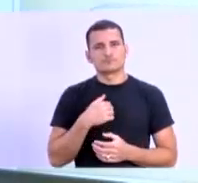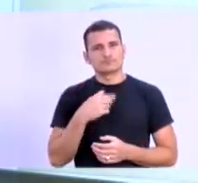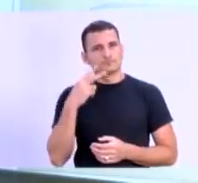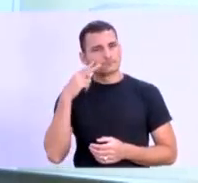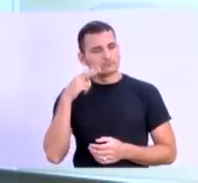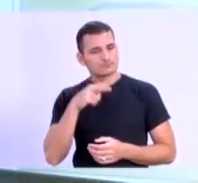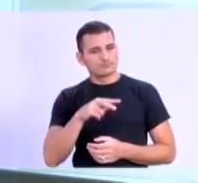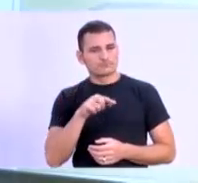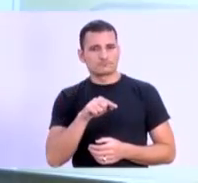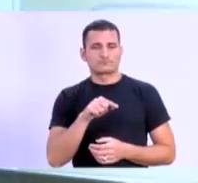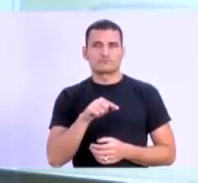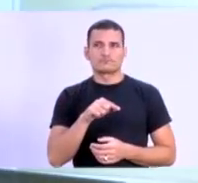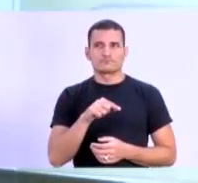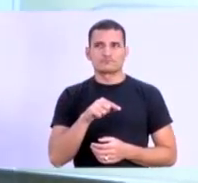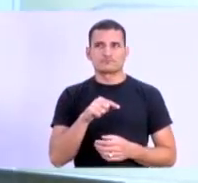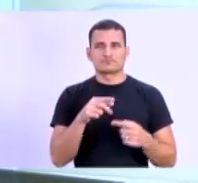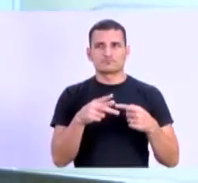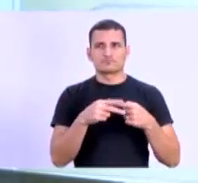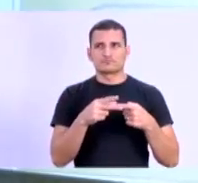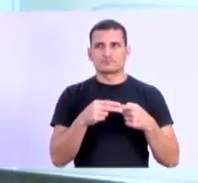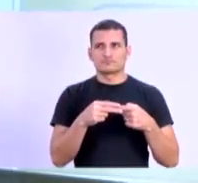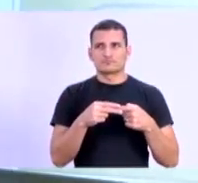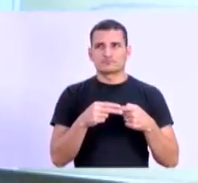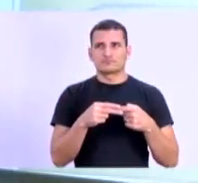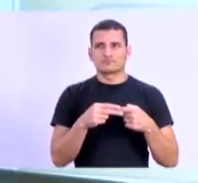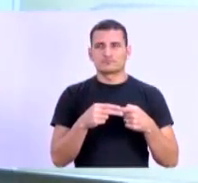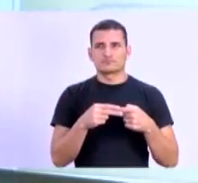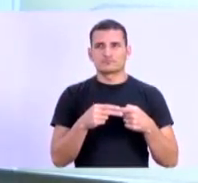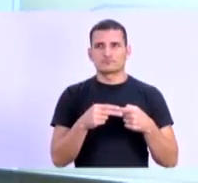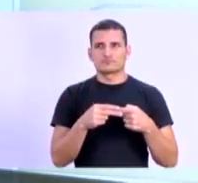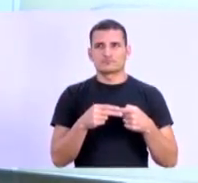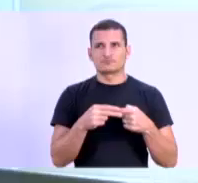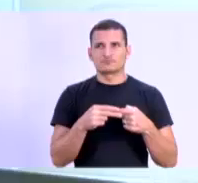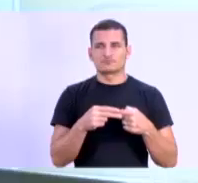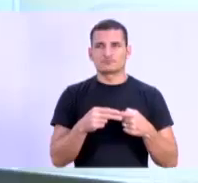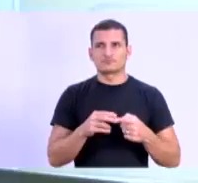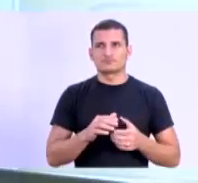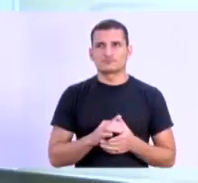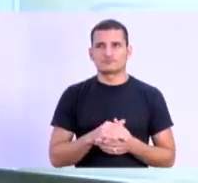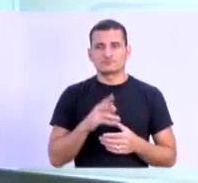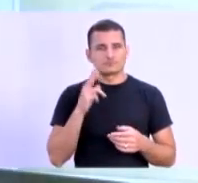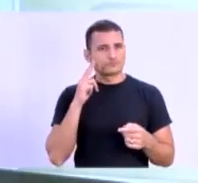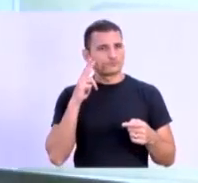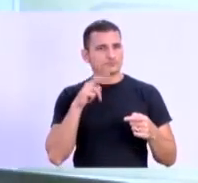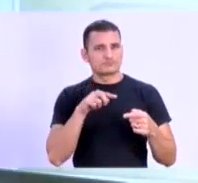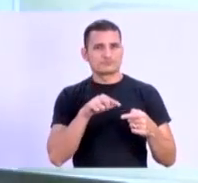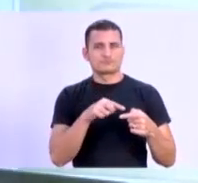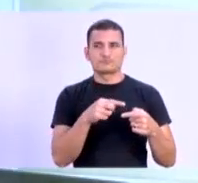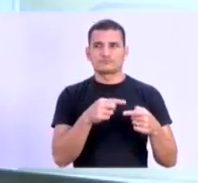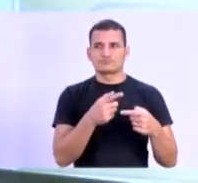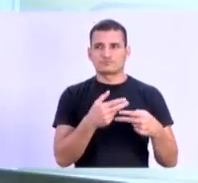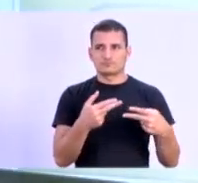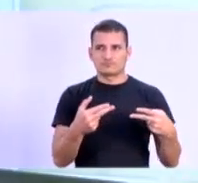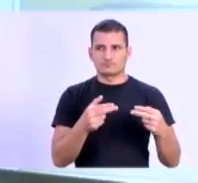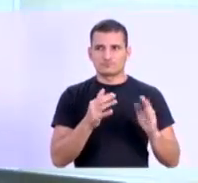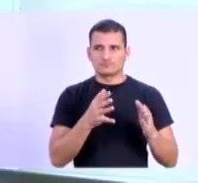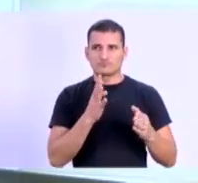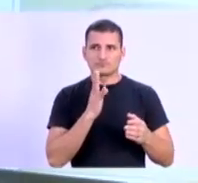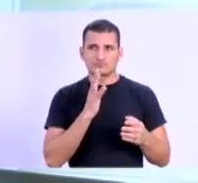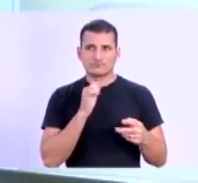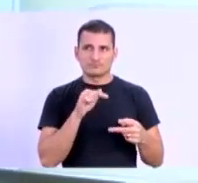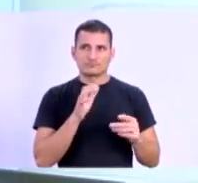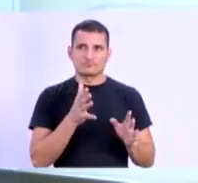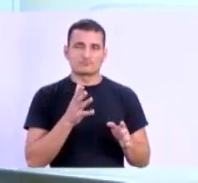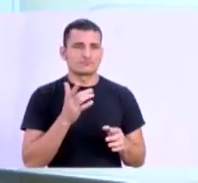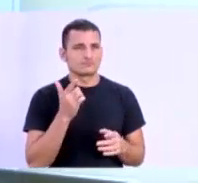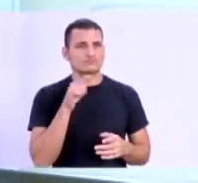olhei nesse estúdio, na hora que eu olhei ao meu lado aqui, e olhei esse objeto, eu já reconheci, já consegui, através da